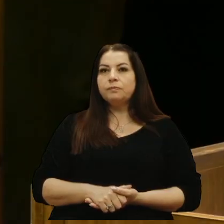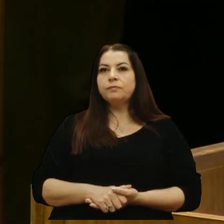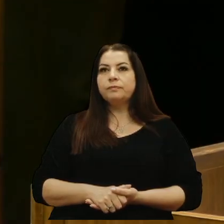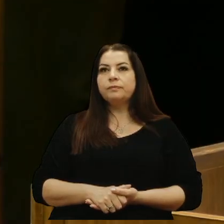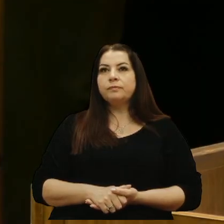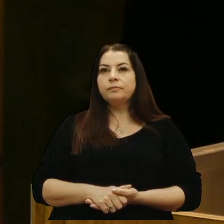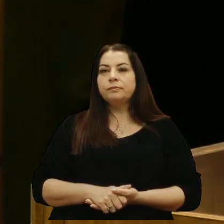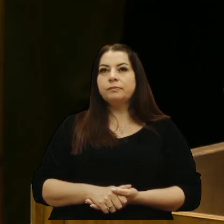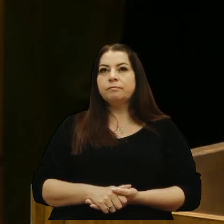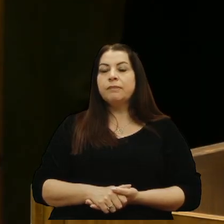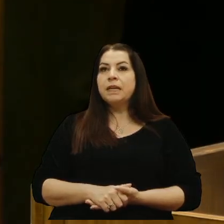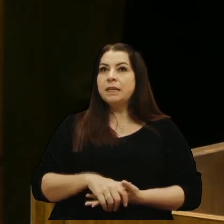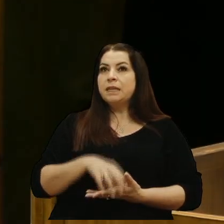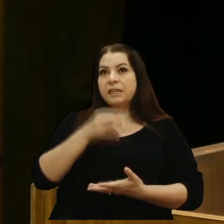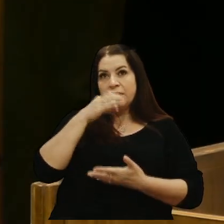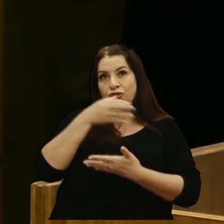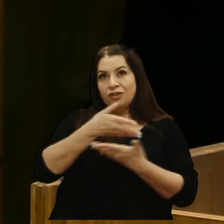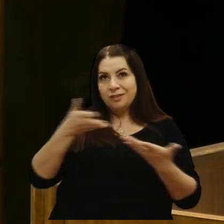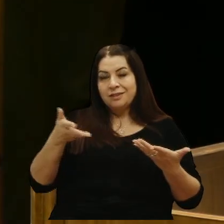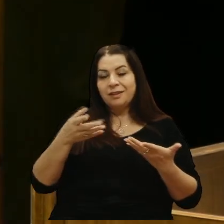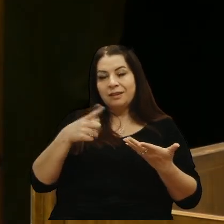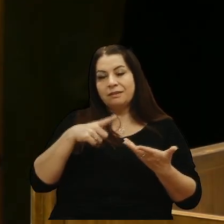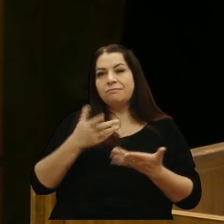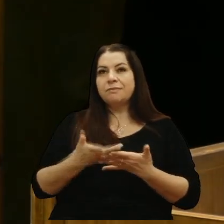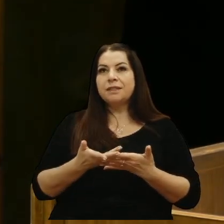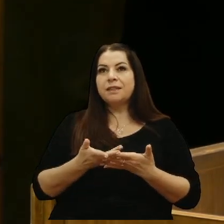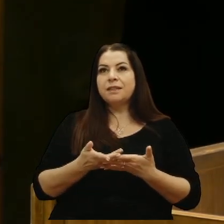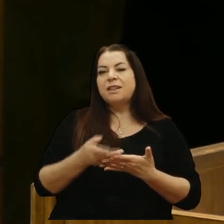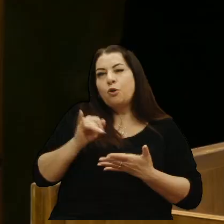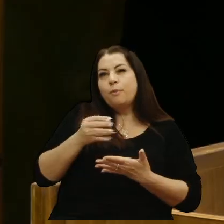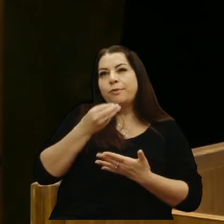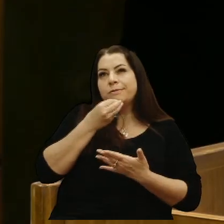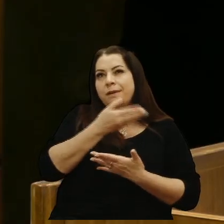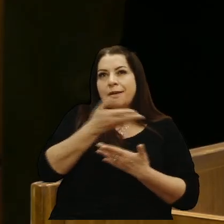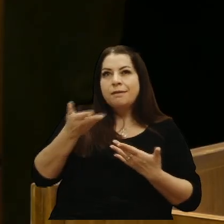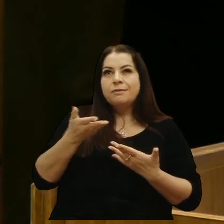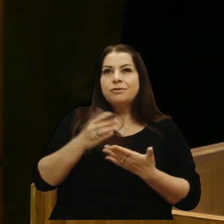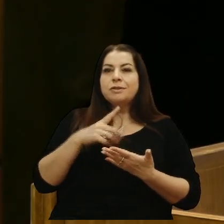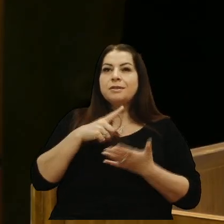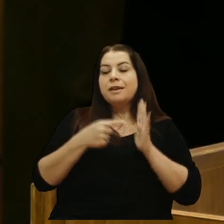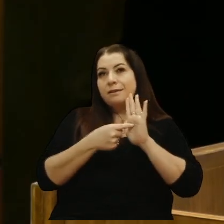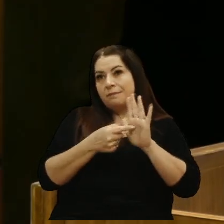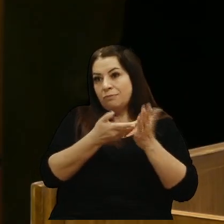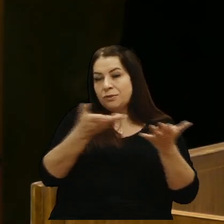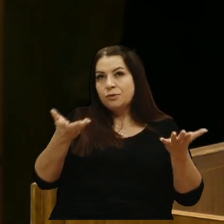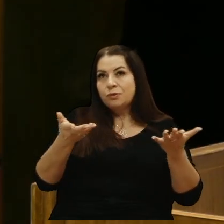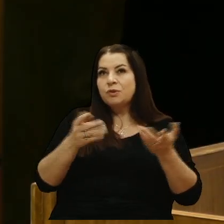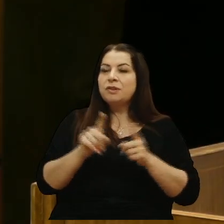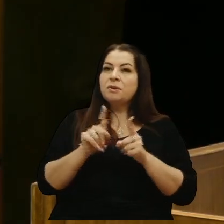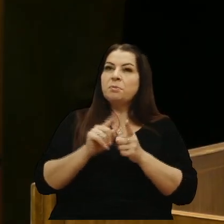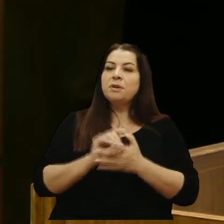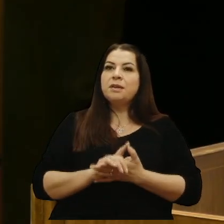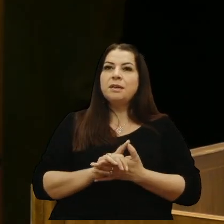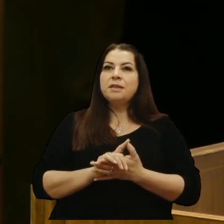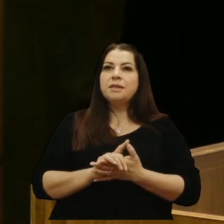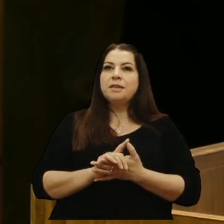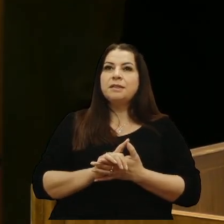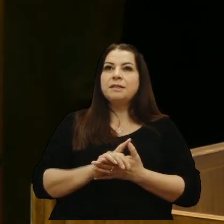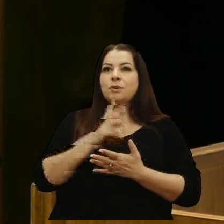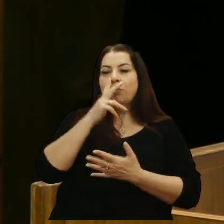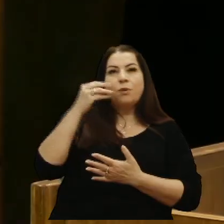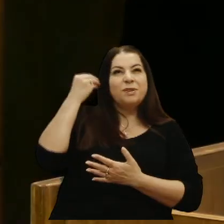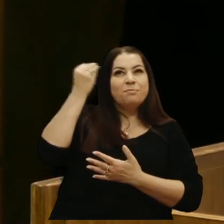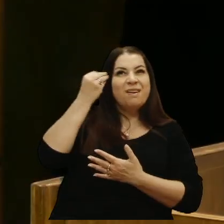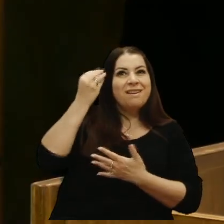E Caxias do Sul tem a chance de trazer isso e poder trazer a